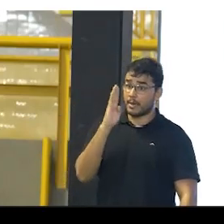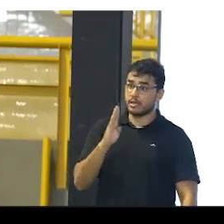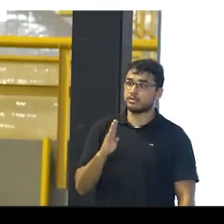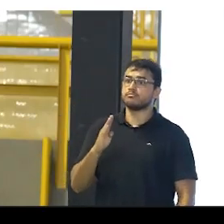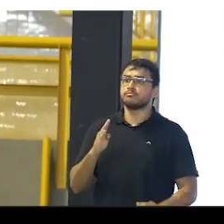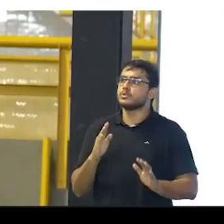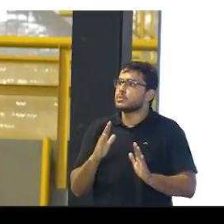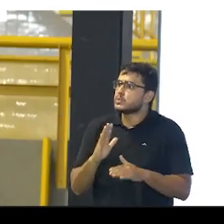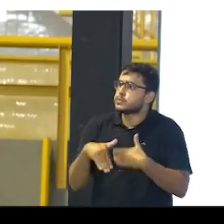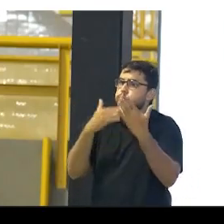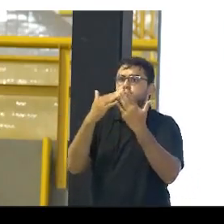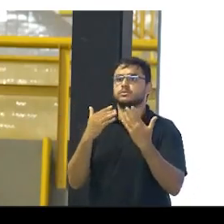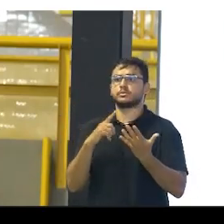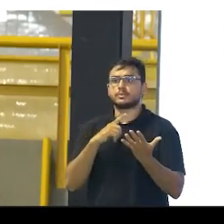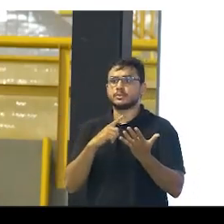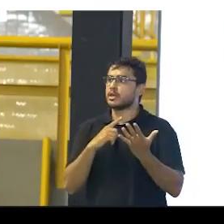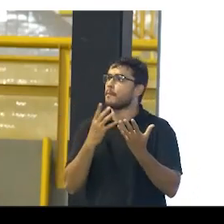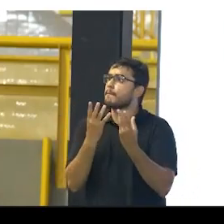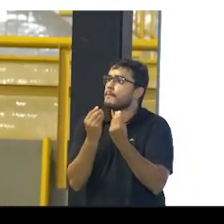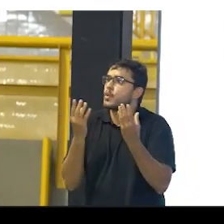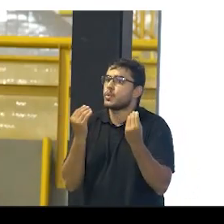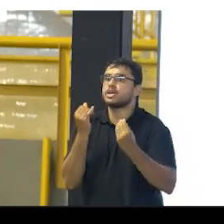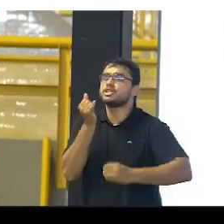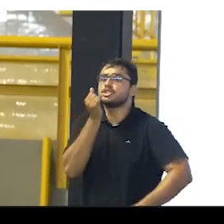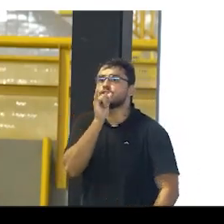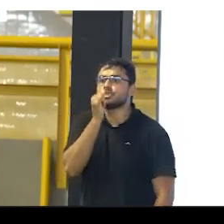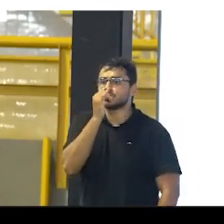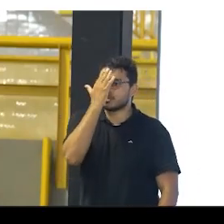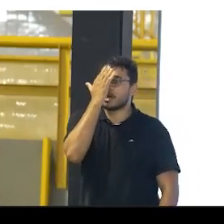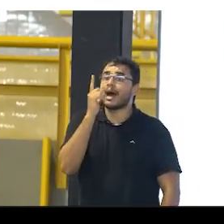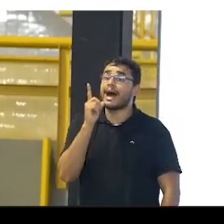o aumento, a expansão do